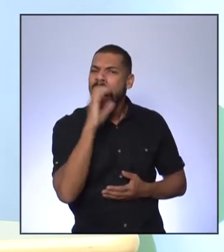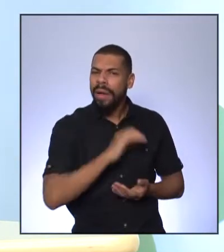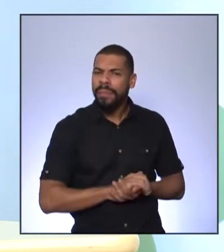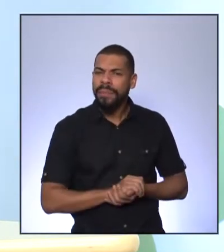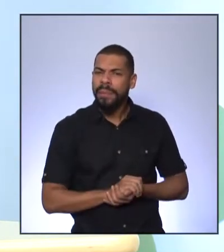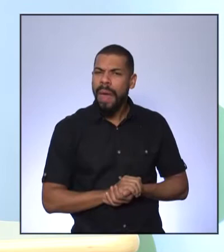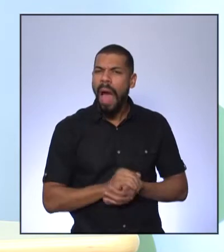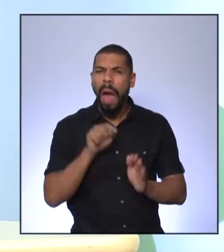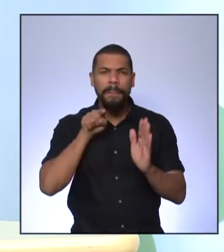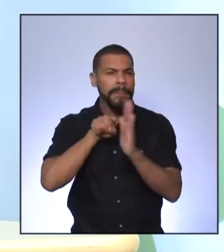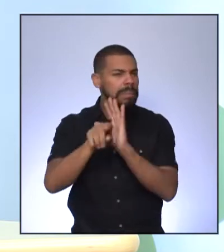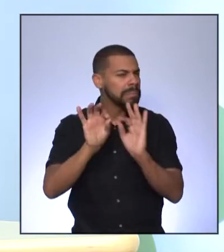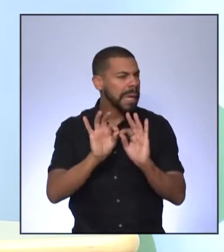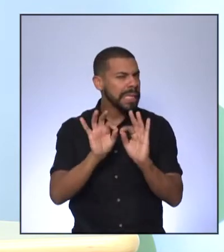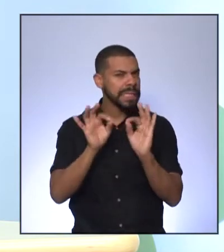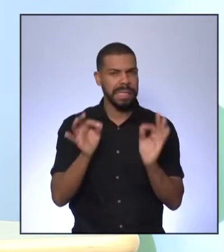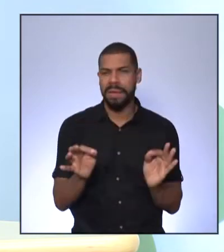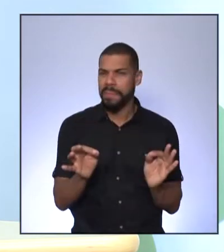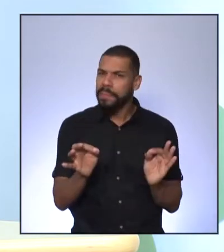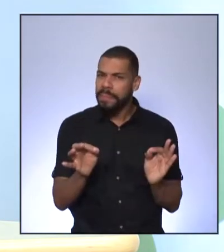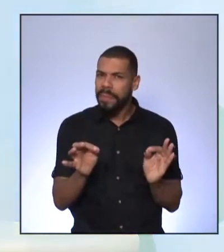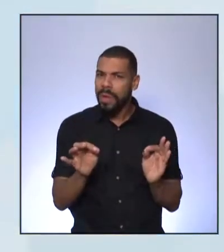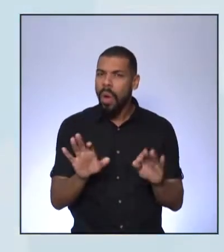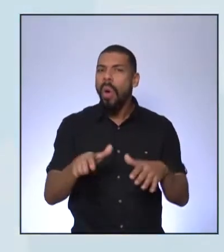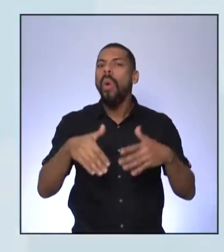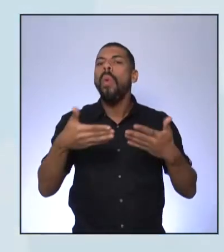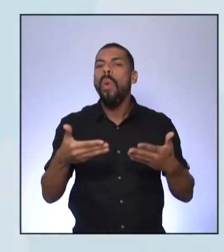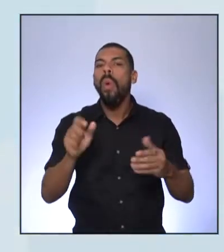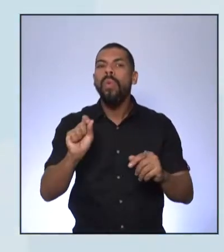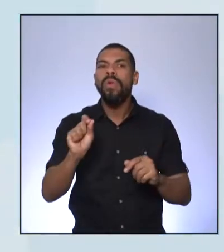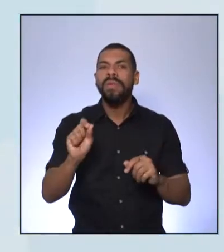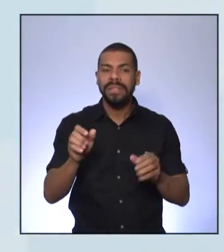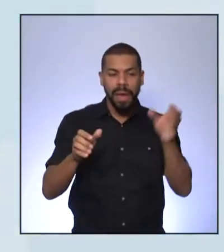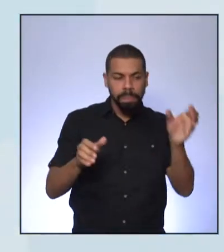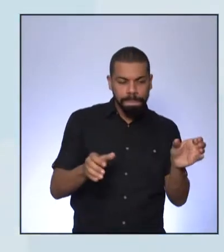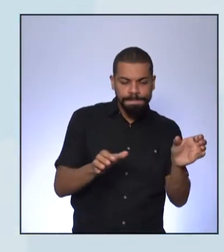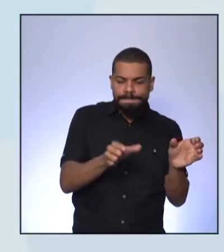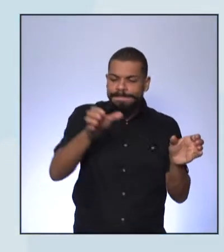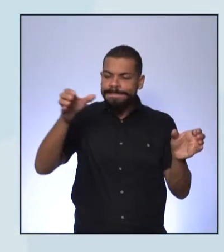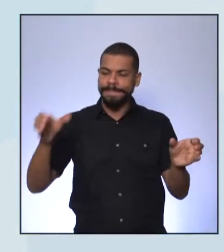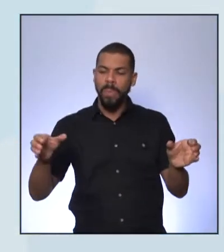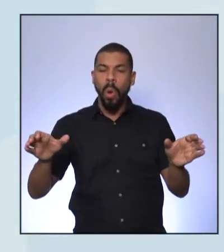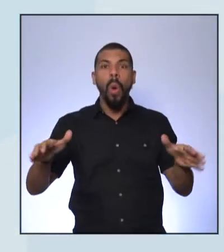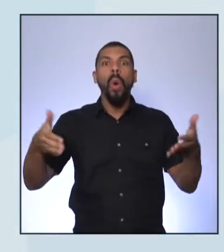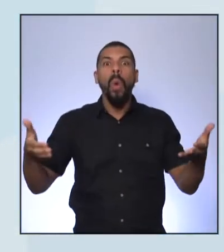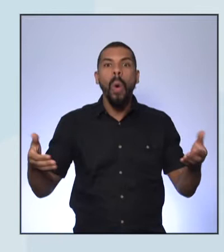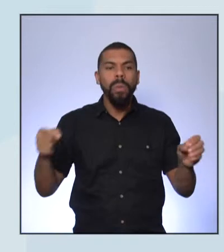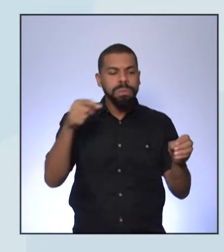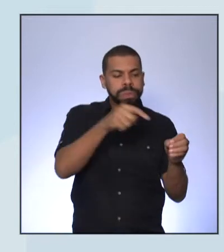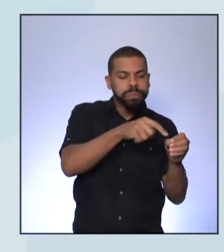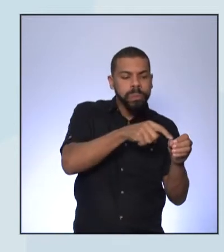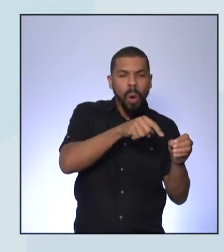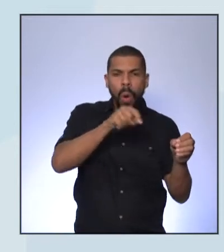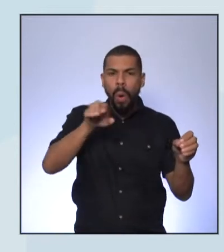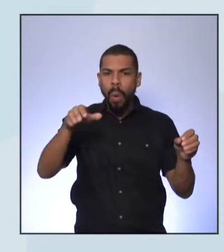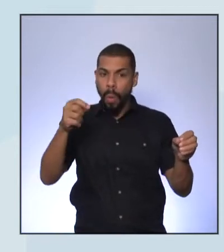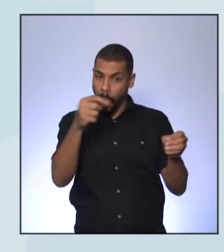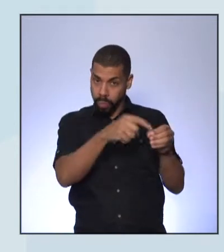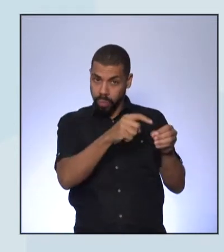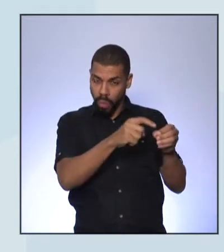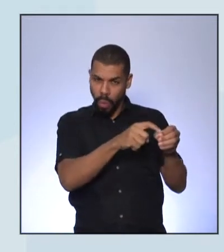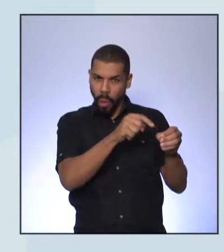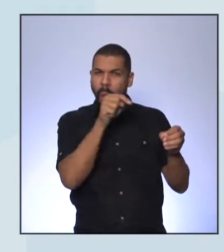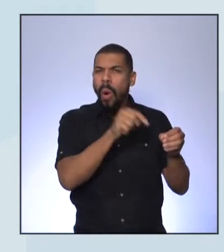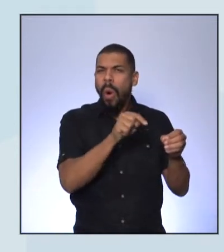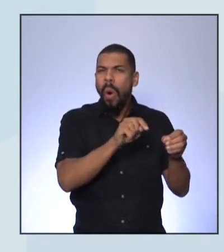Certo? A perguntinha é a seguinte. Qual reação levará mais tempo para terminar? A reação 1, que é aquela